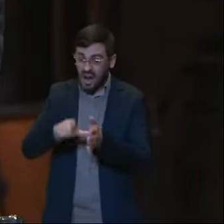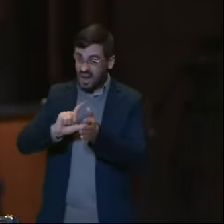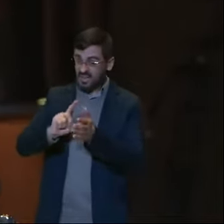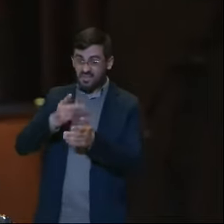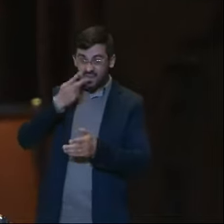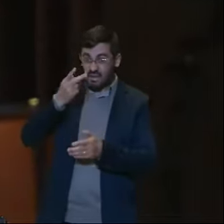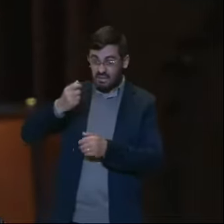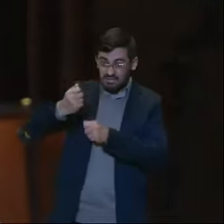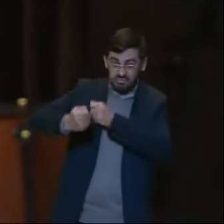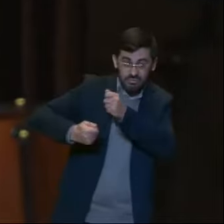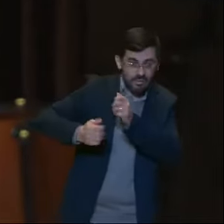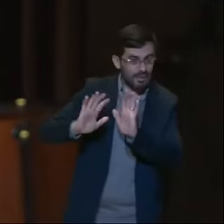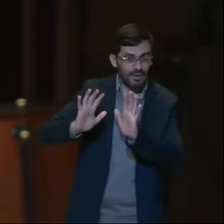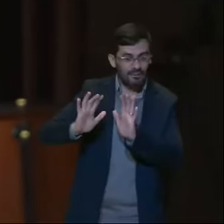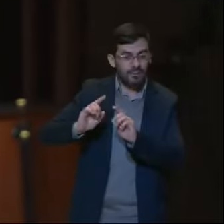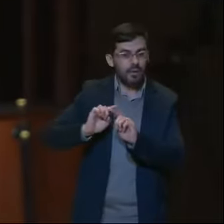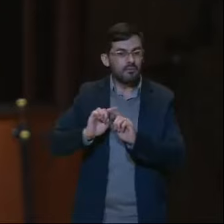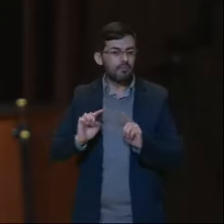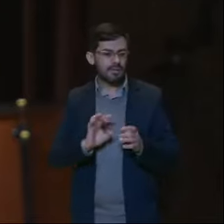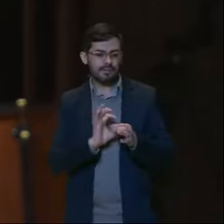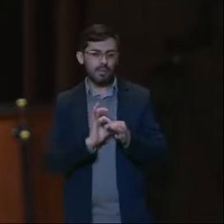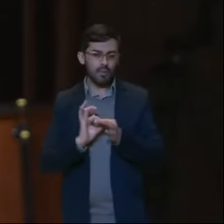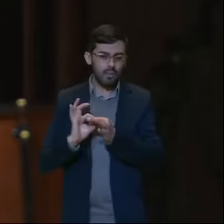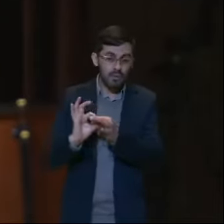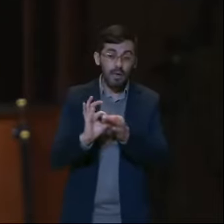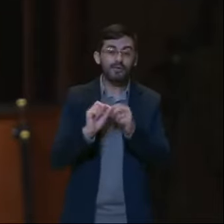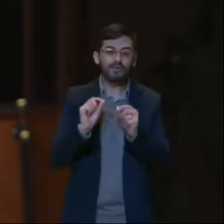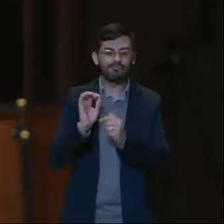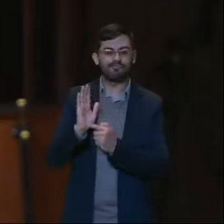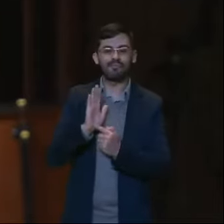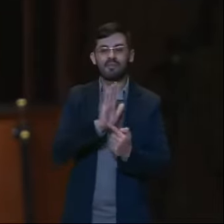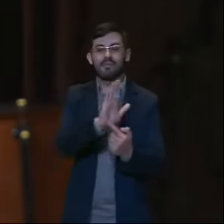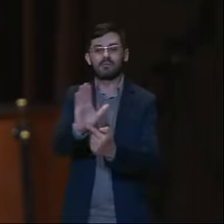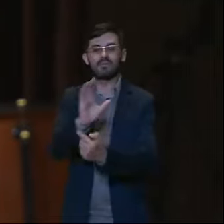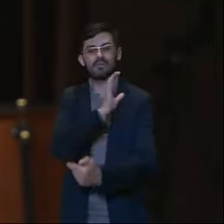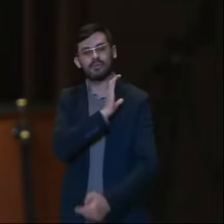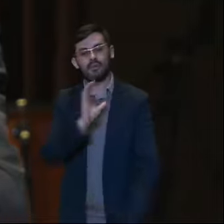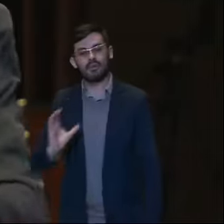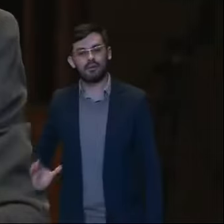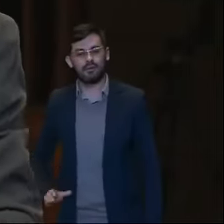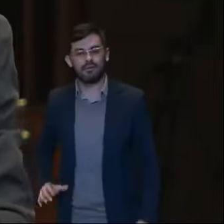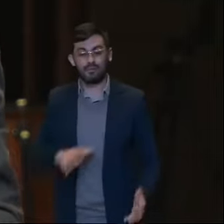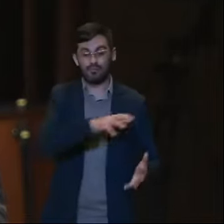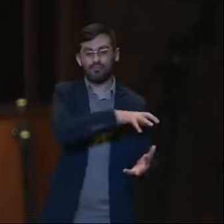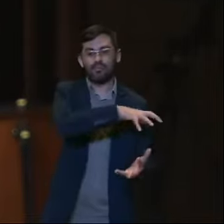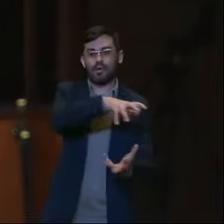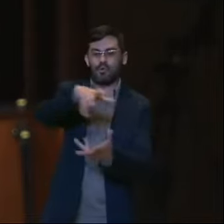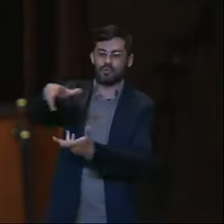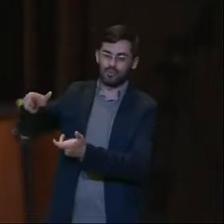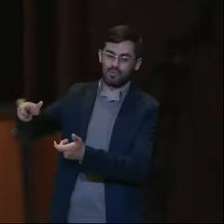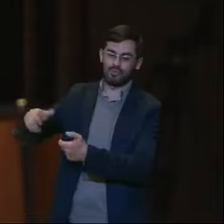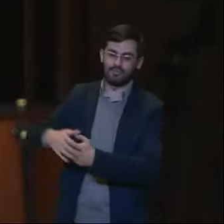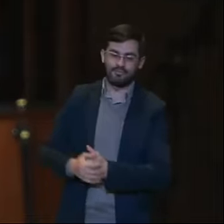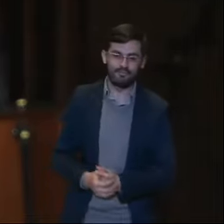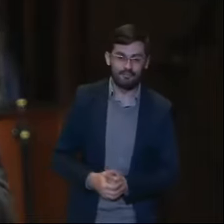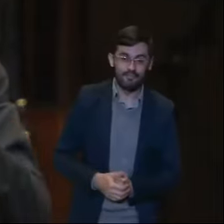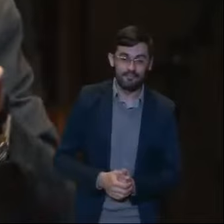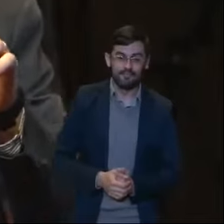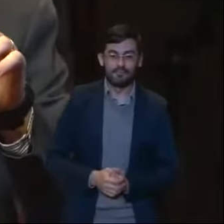palavra, o simples fato do amor e da unidade entre nós revela Cristo ao mundo. Sabe,